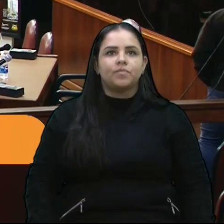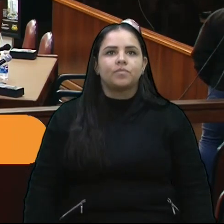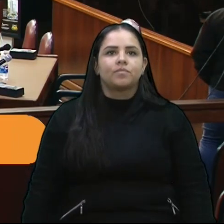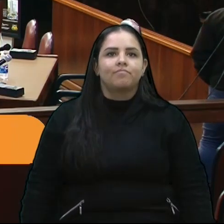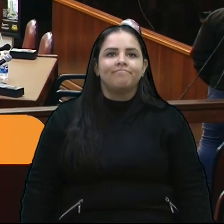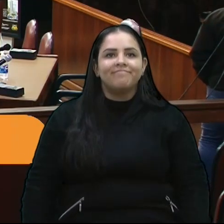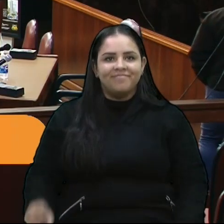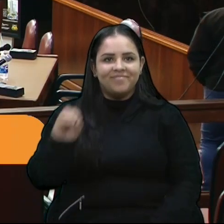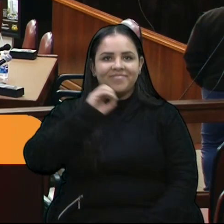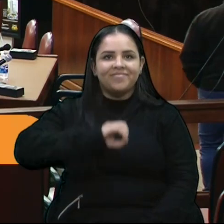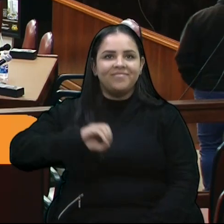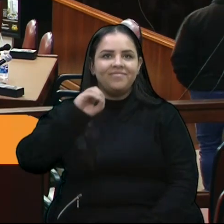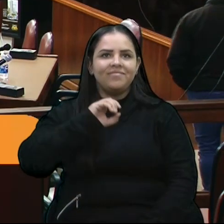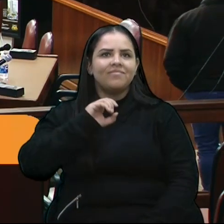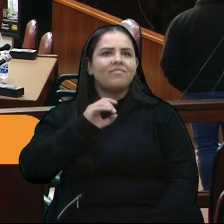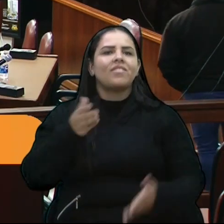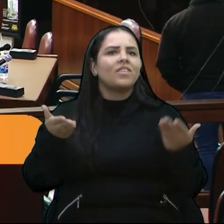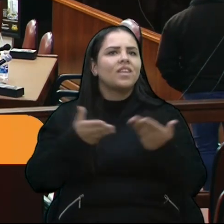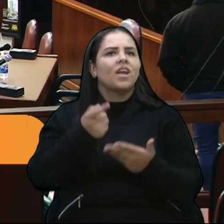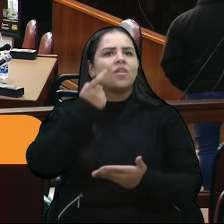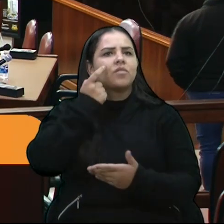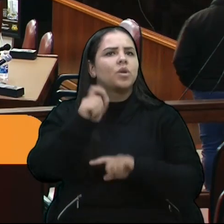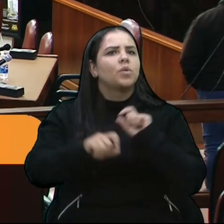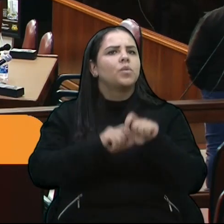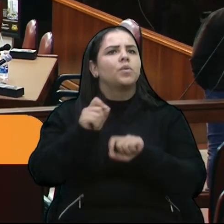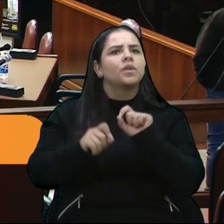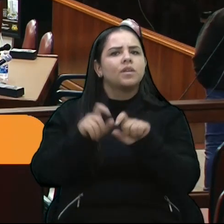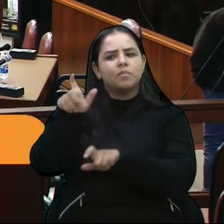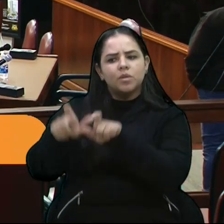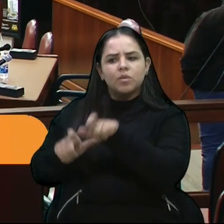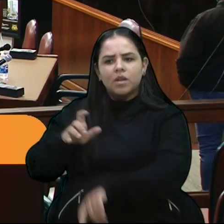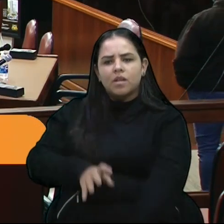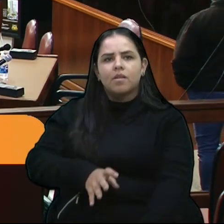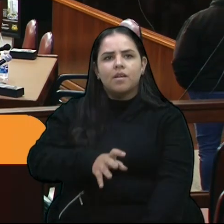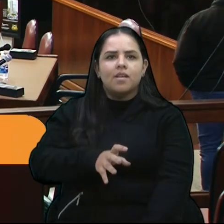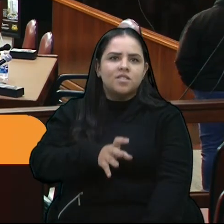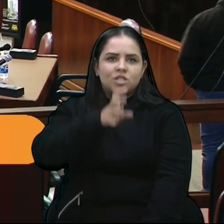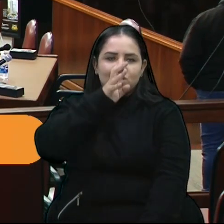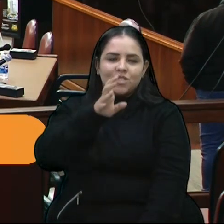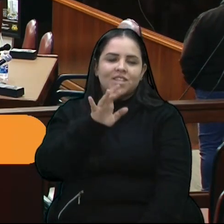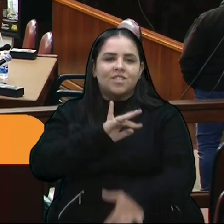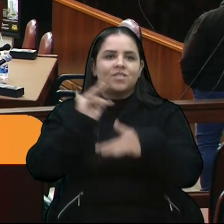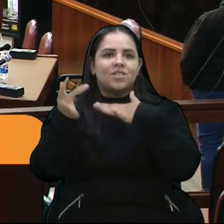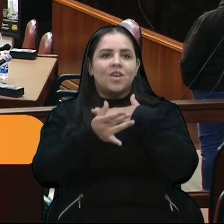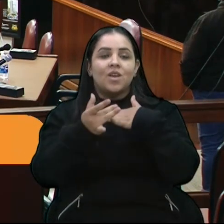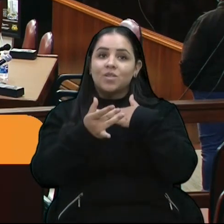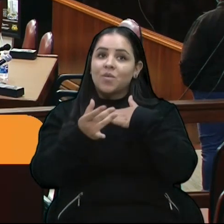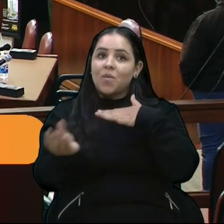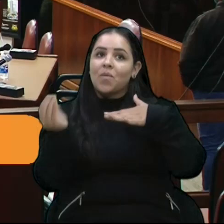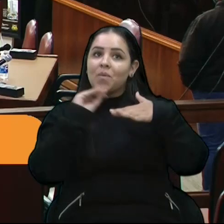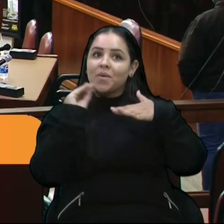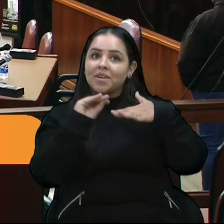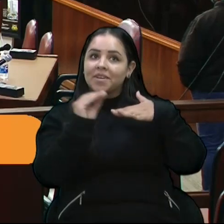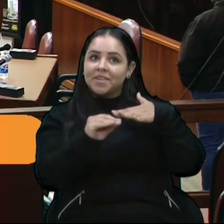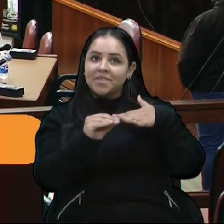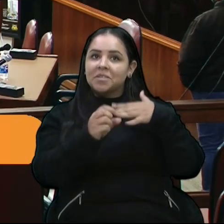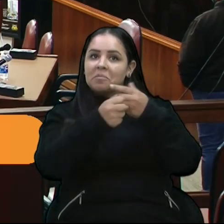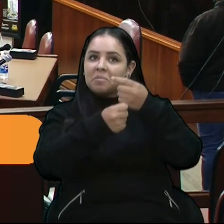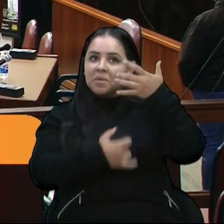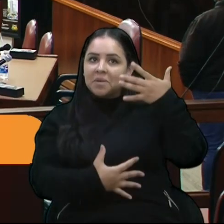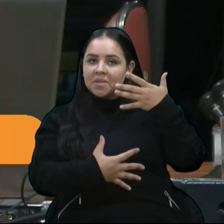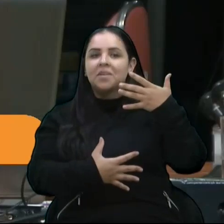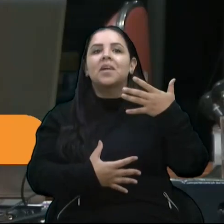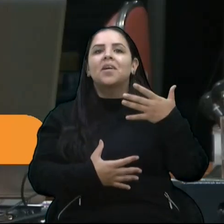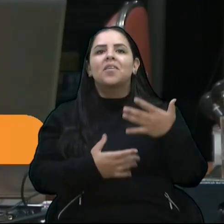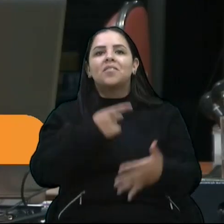Ótimo. Agora vamos ver o que os nossos internautas, o pessoal que está acompanhando nas redes sociais, está comentando. Letícia, conta pra gente. Sim,